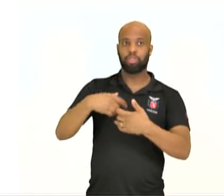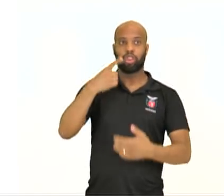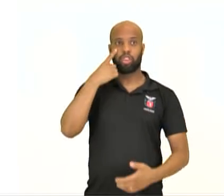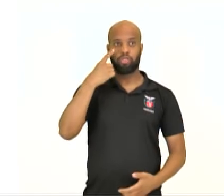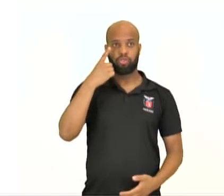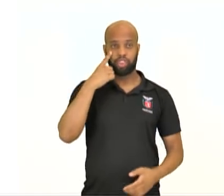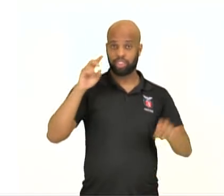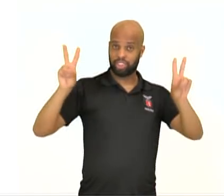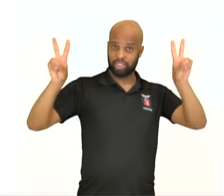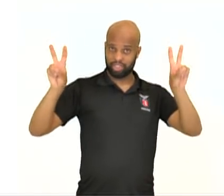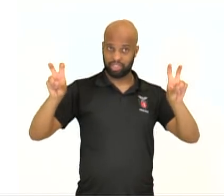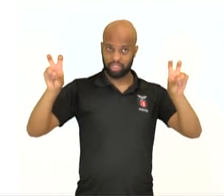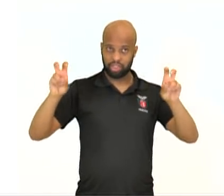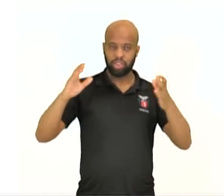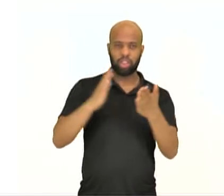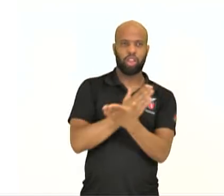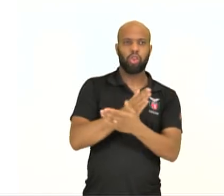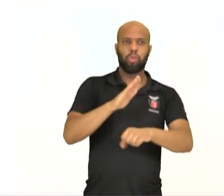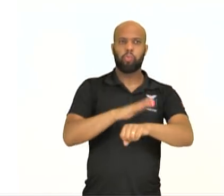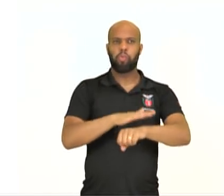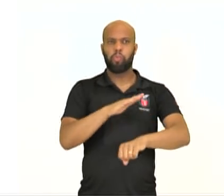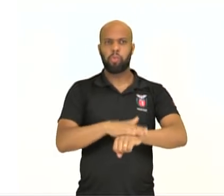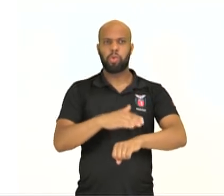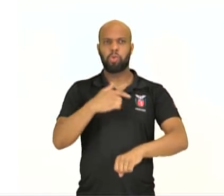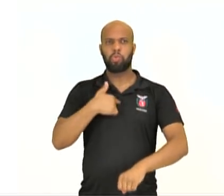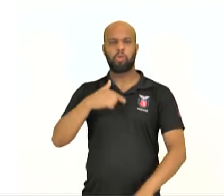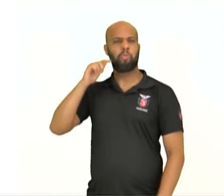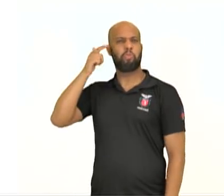sou Hércules, Sansão vencedor.